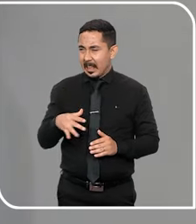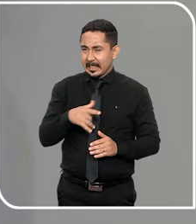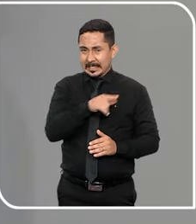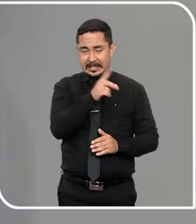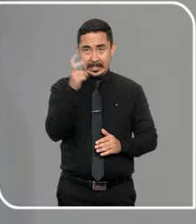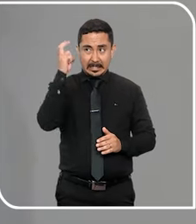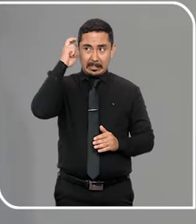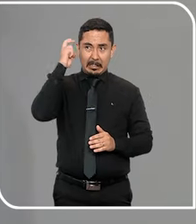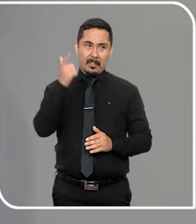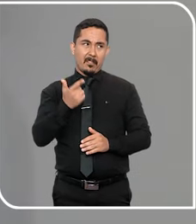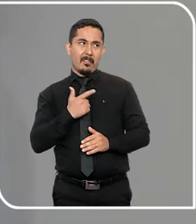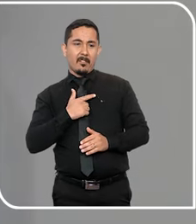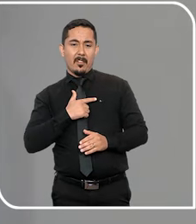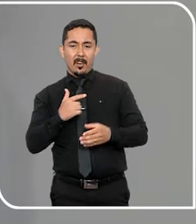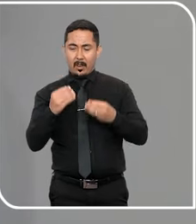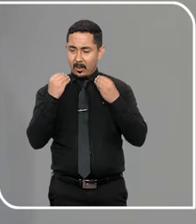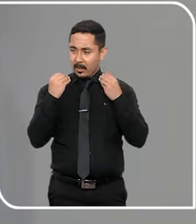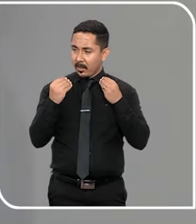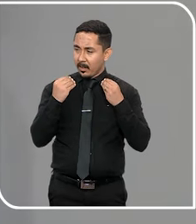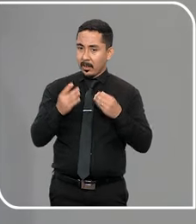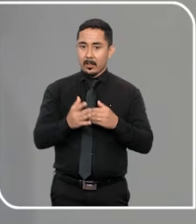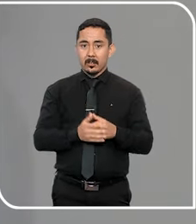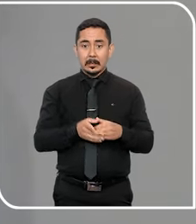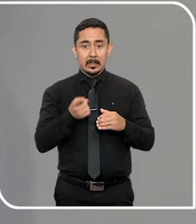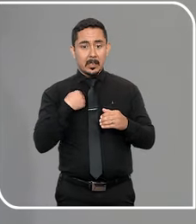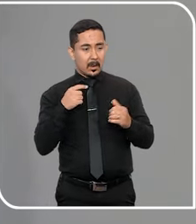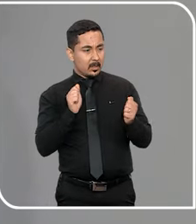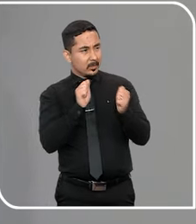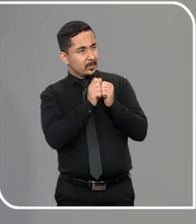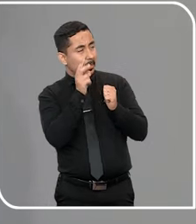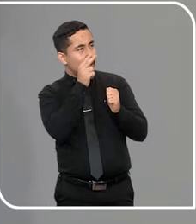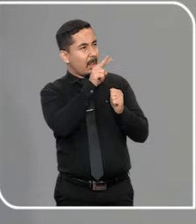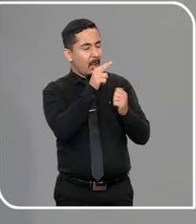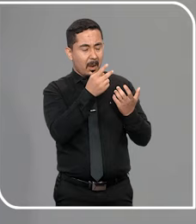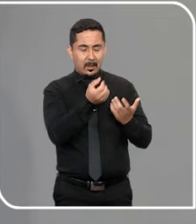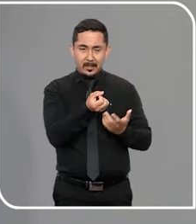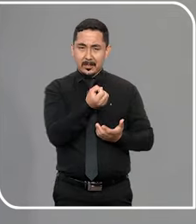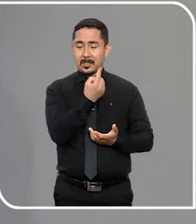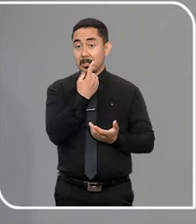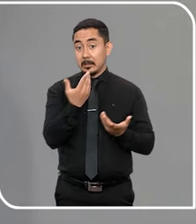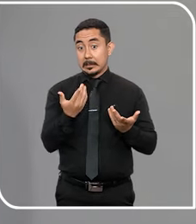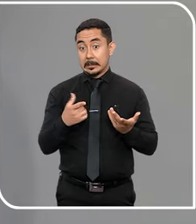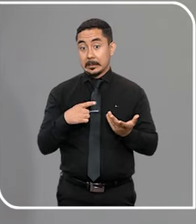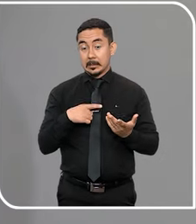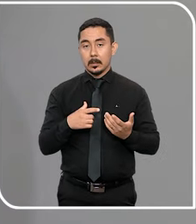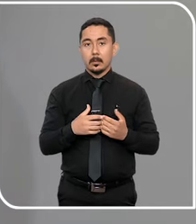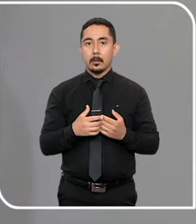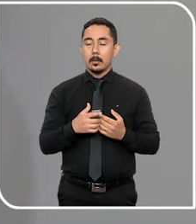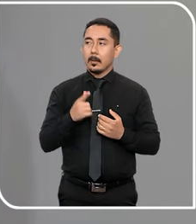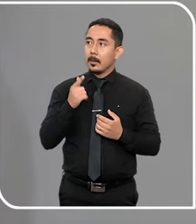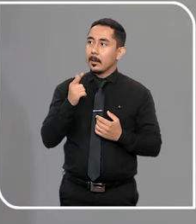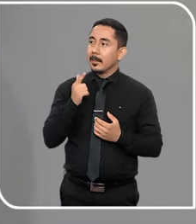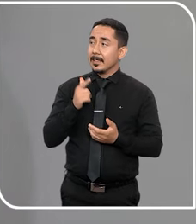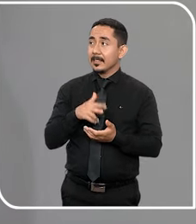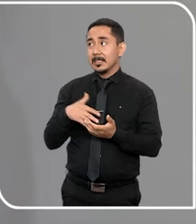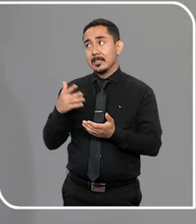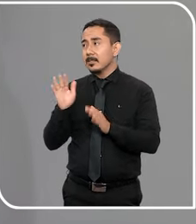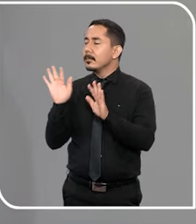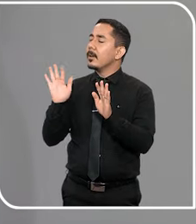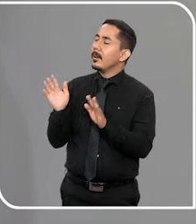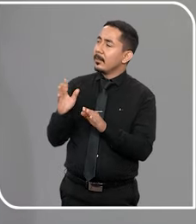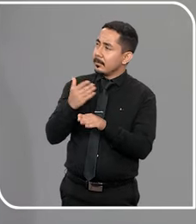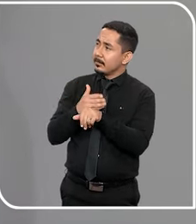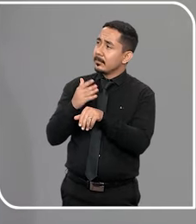nojo desse aparelho que horror eu não consigo ficar nem olhando para isso e o João